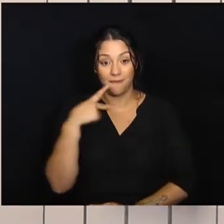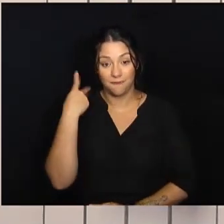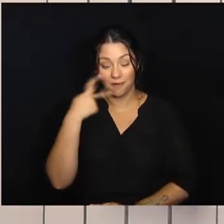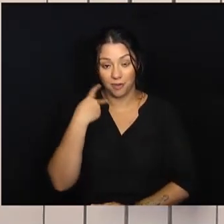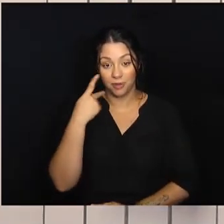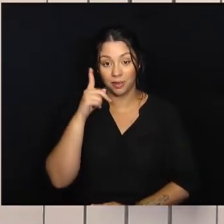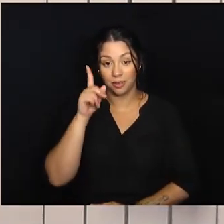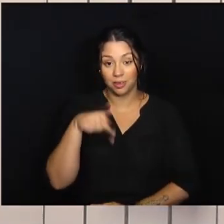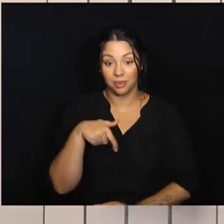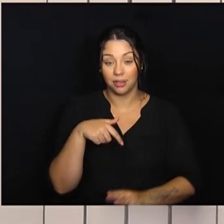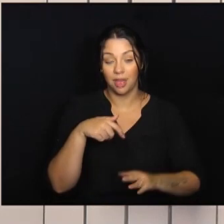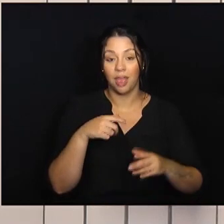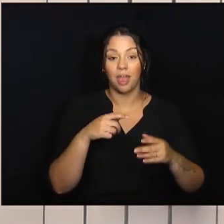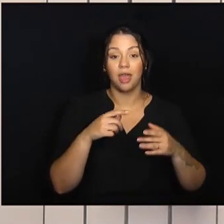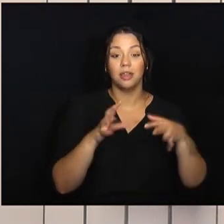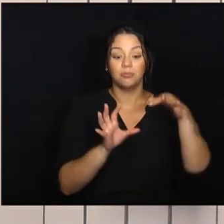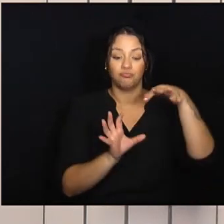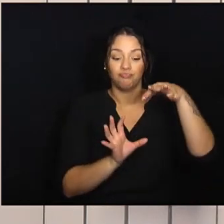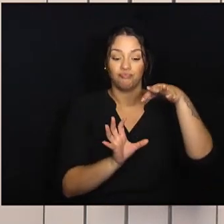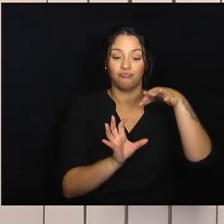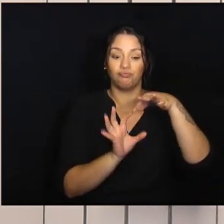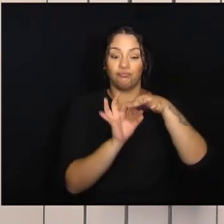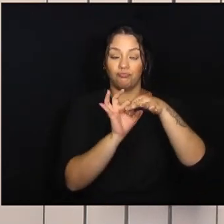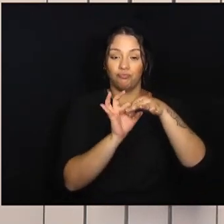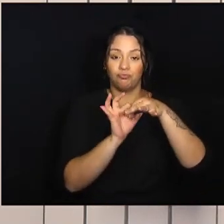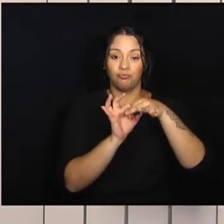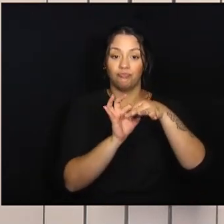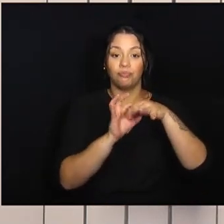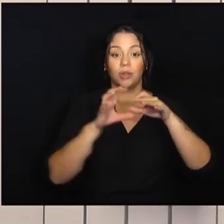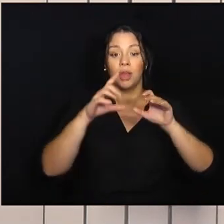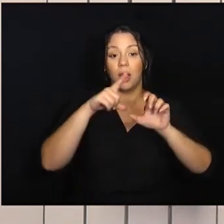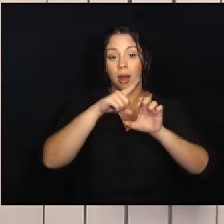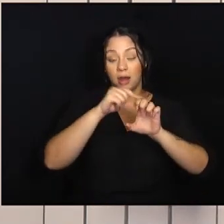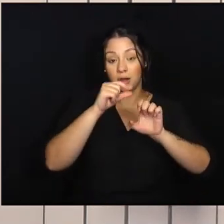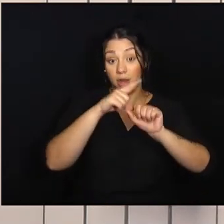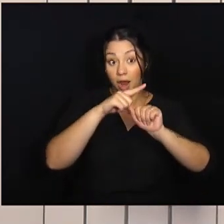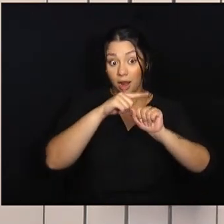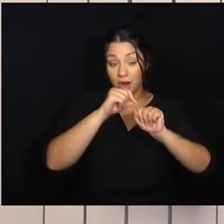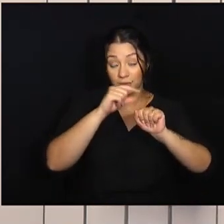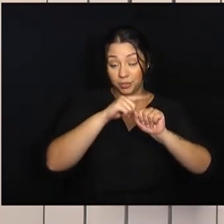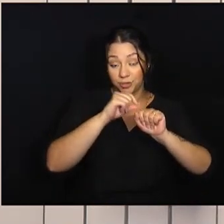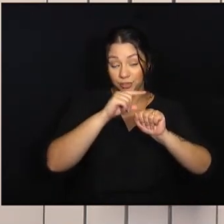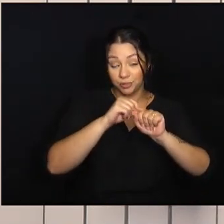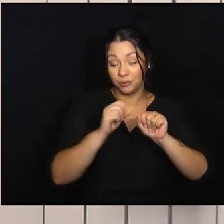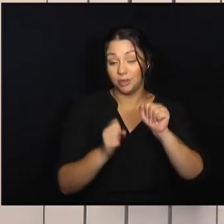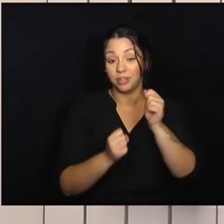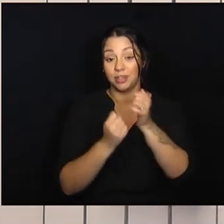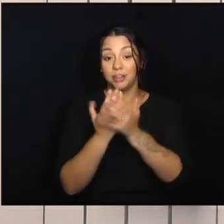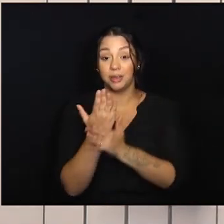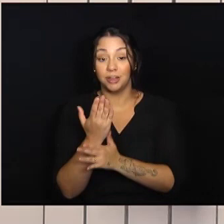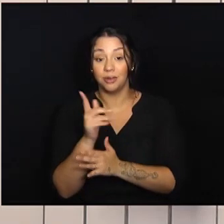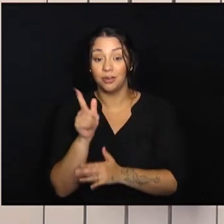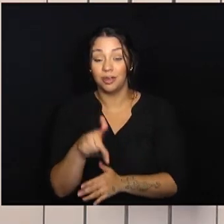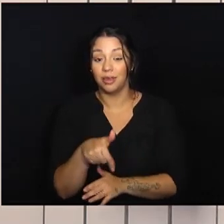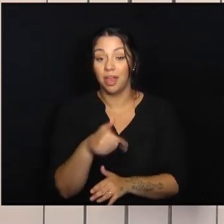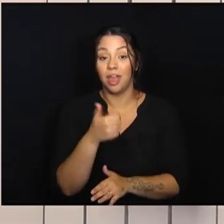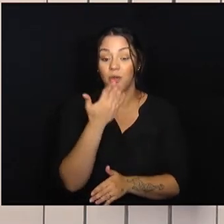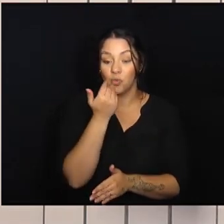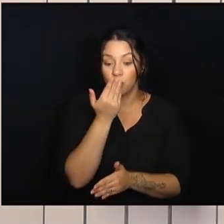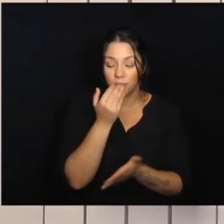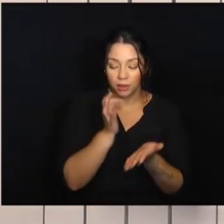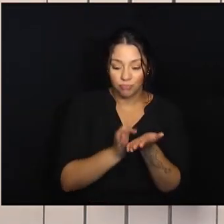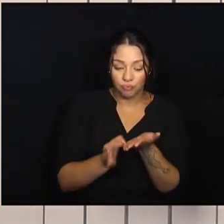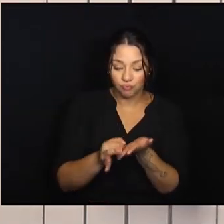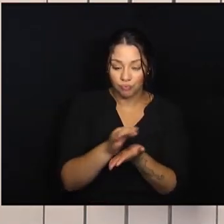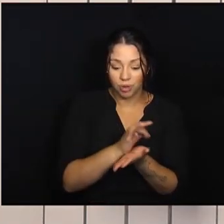parágrafo único do artigo 4º da lei, que criou aqui na cidade o programa Banco de Ração e Utensílios para